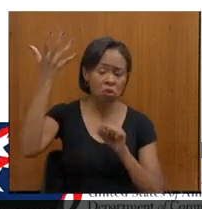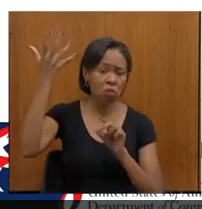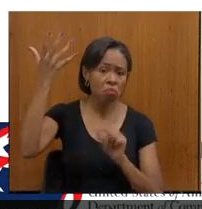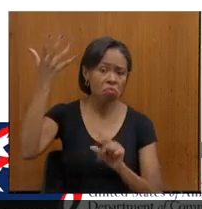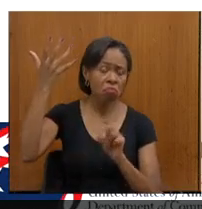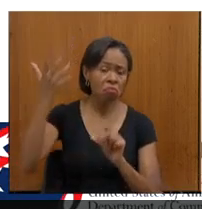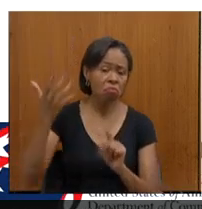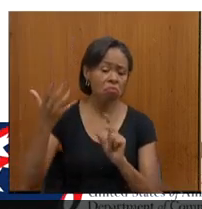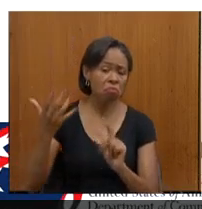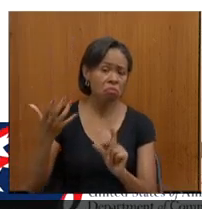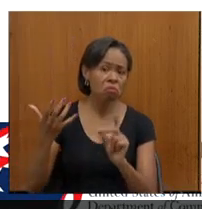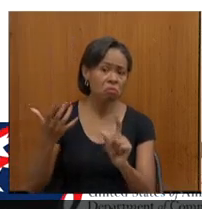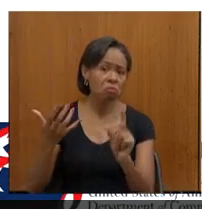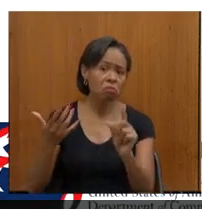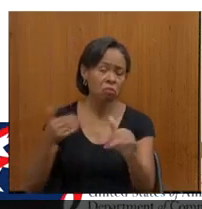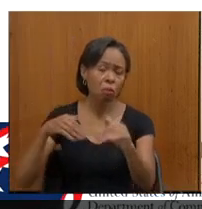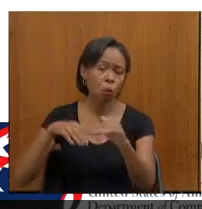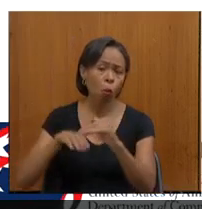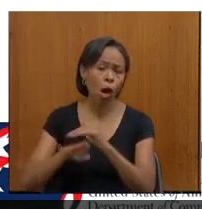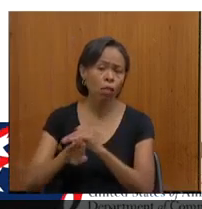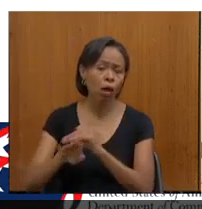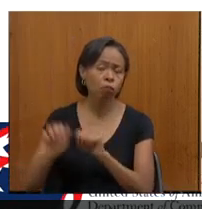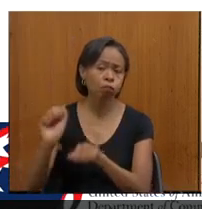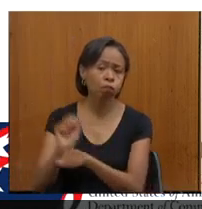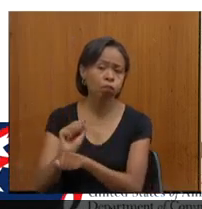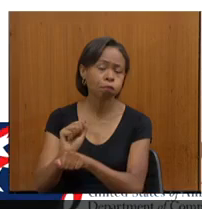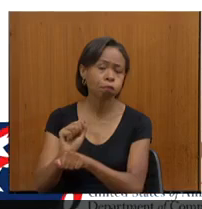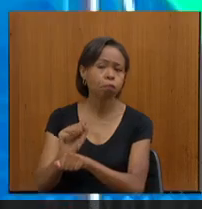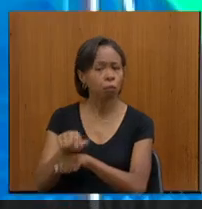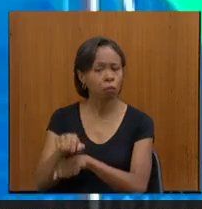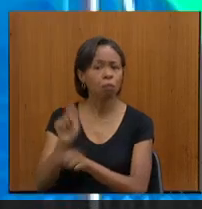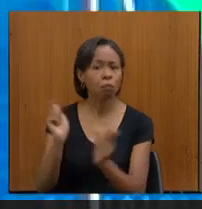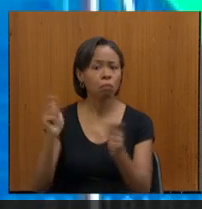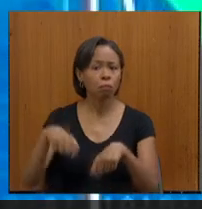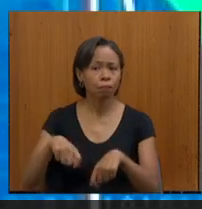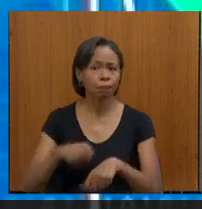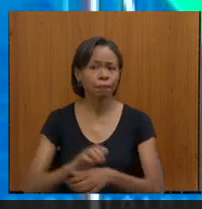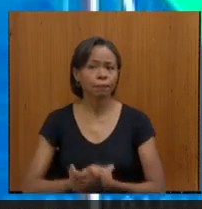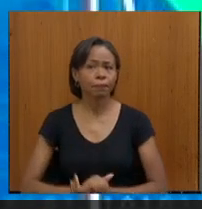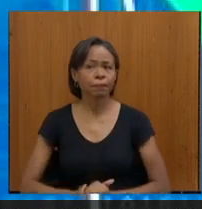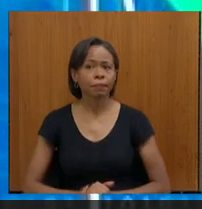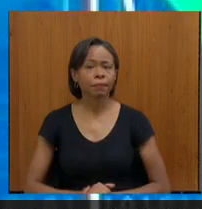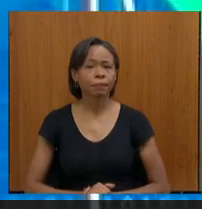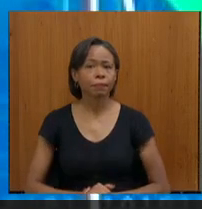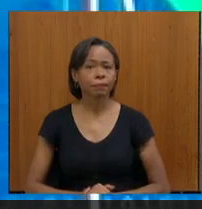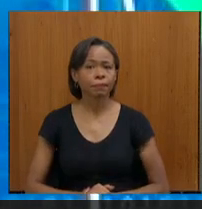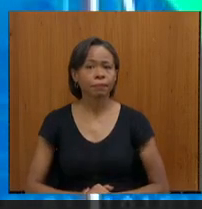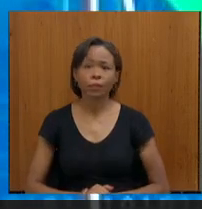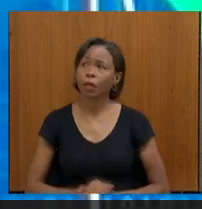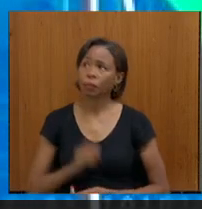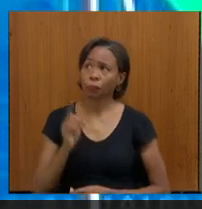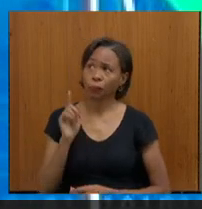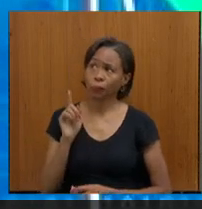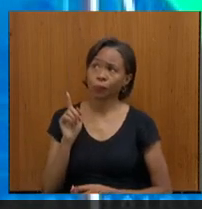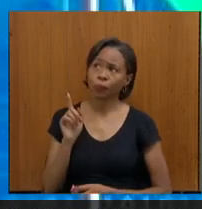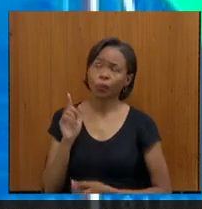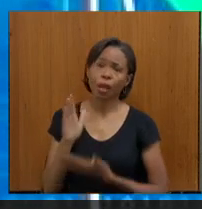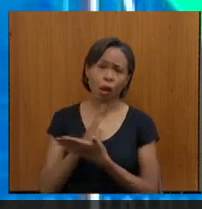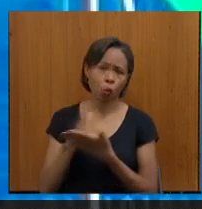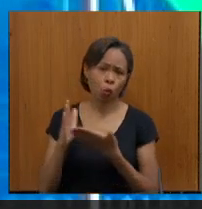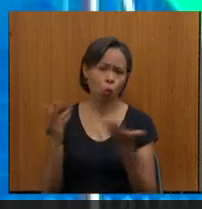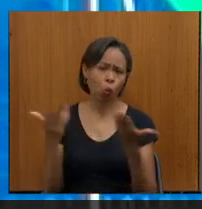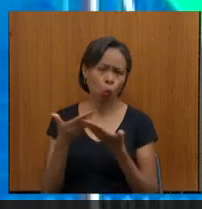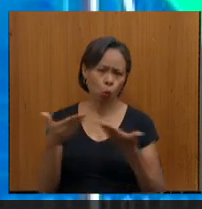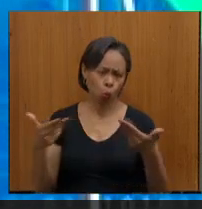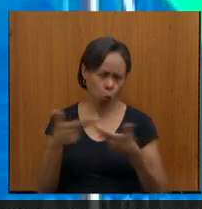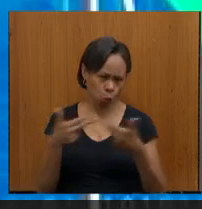período funciona perfeitamente um Tá bom então tá e aqui alguma coisa você gostar para ter olhado